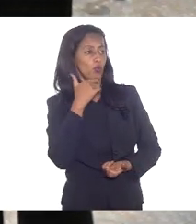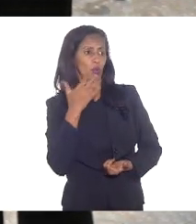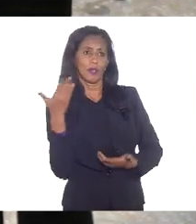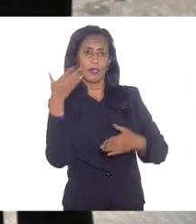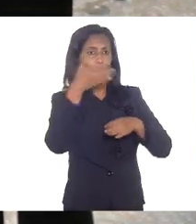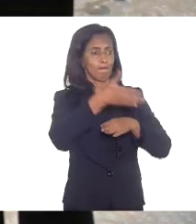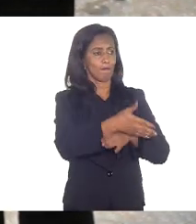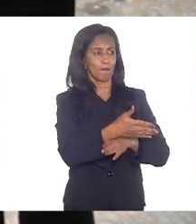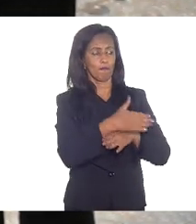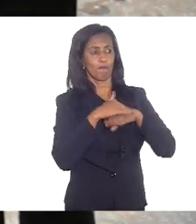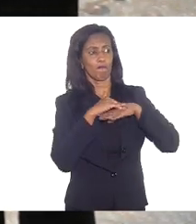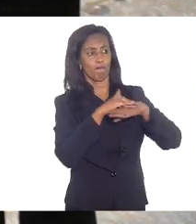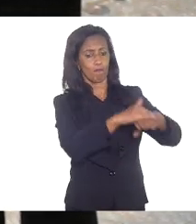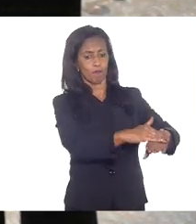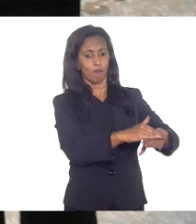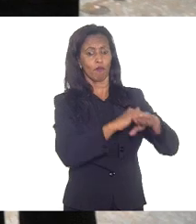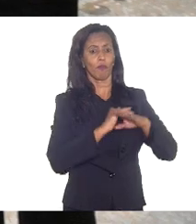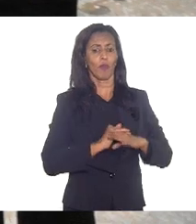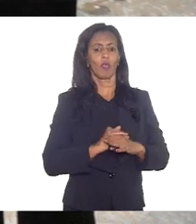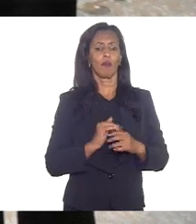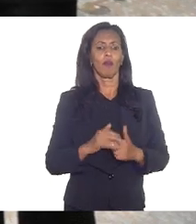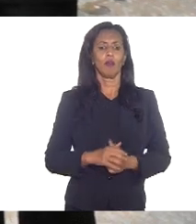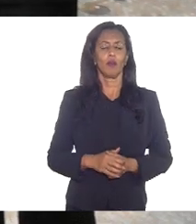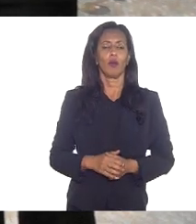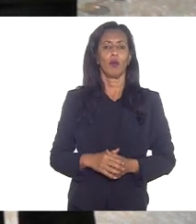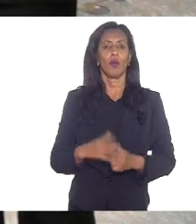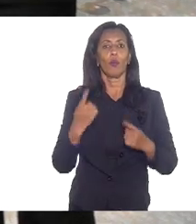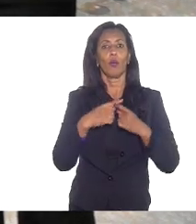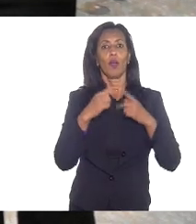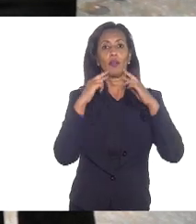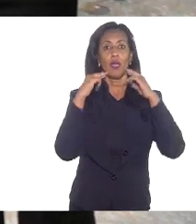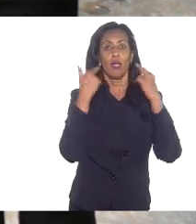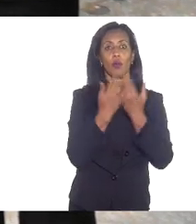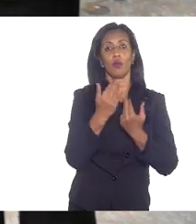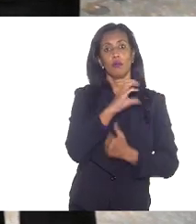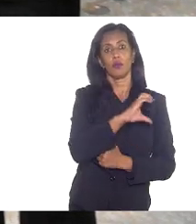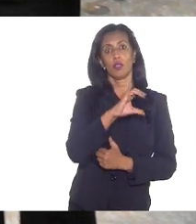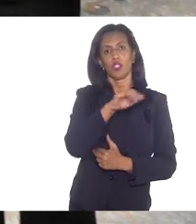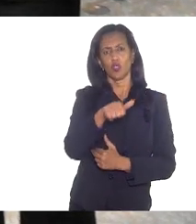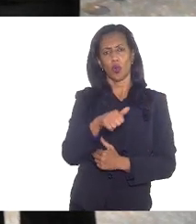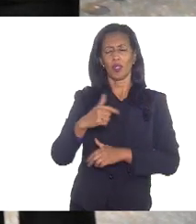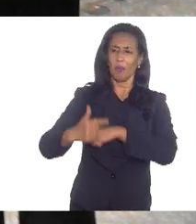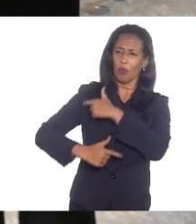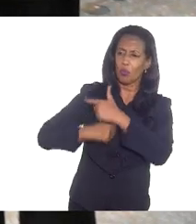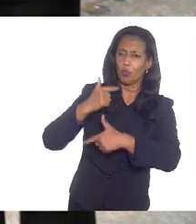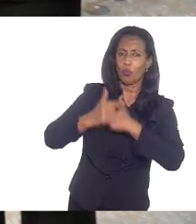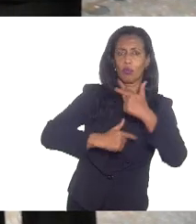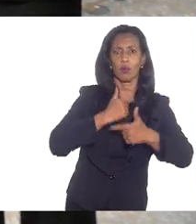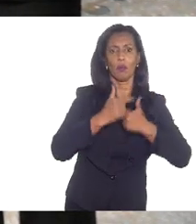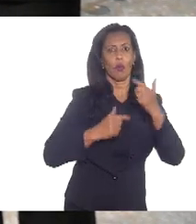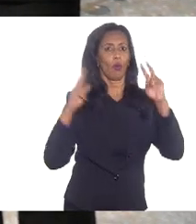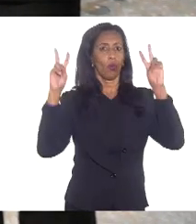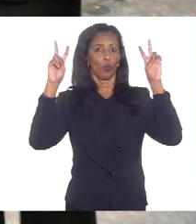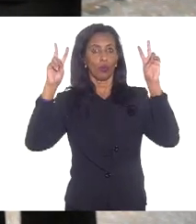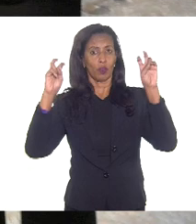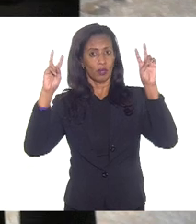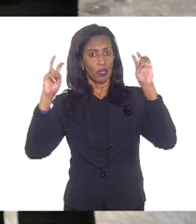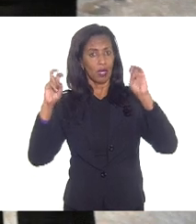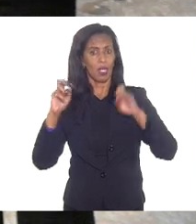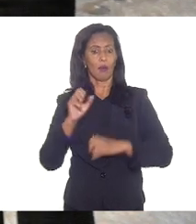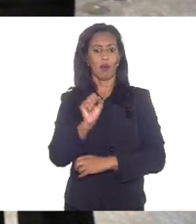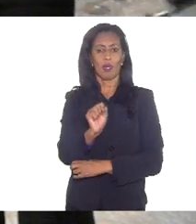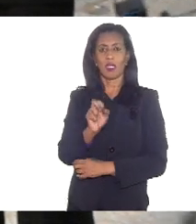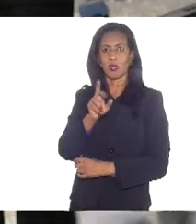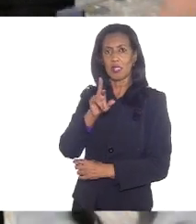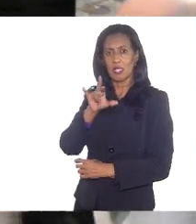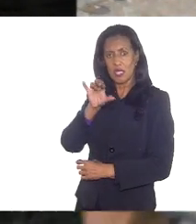atendê-lo, envolto com as questões da CCJ, mas muito trabalhou neste tema o deputado Sérgio Fernandes,